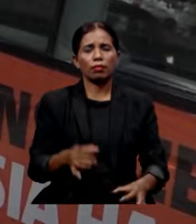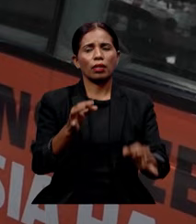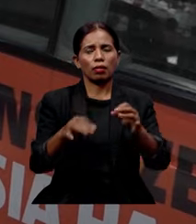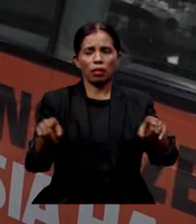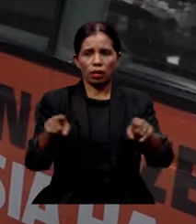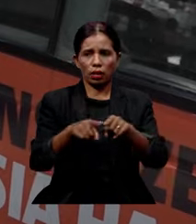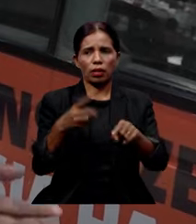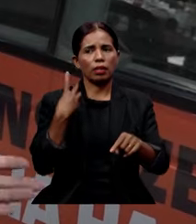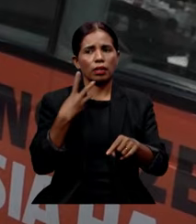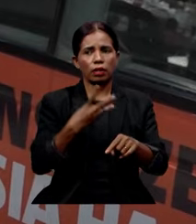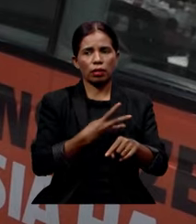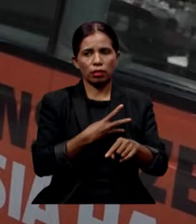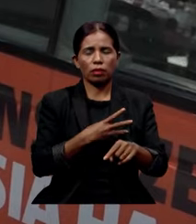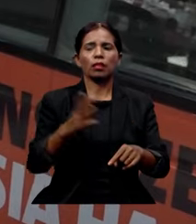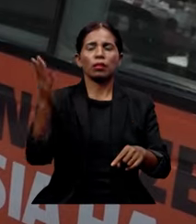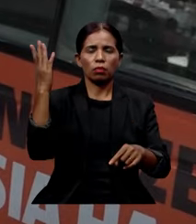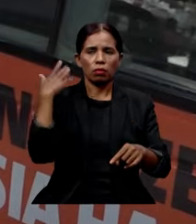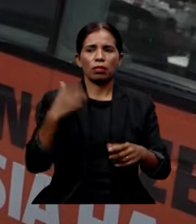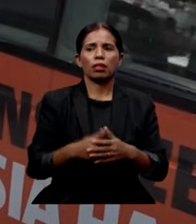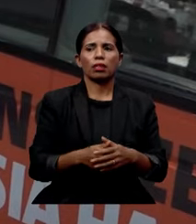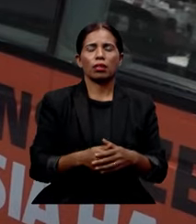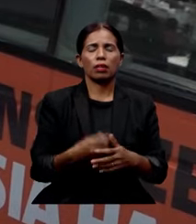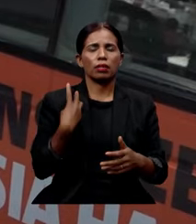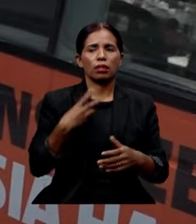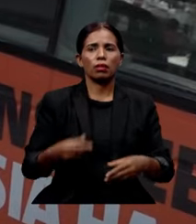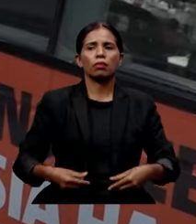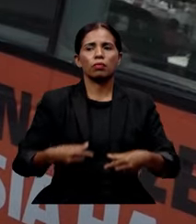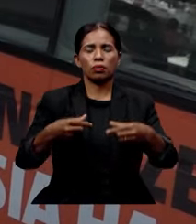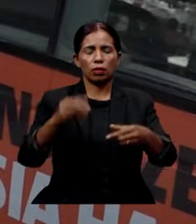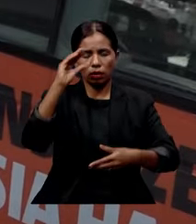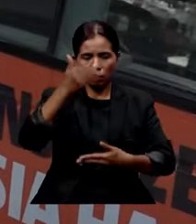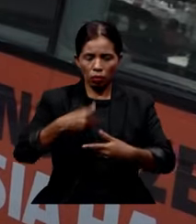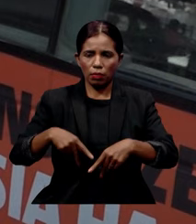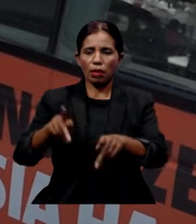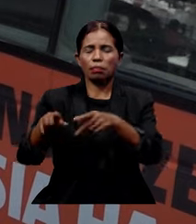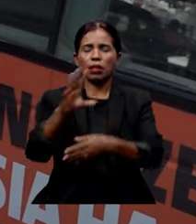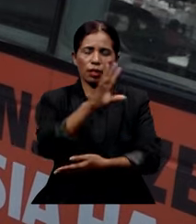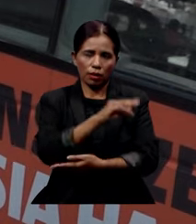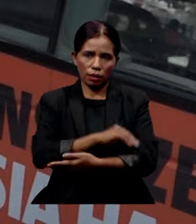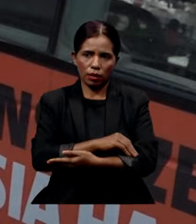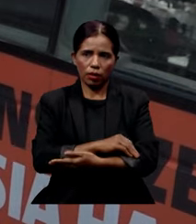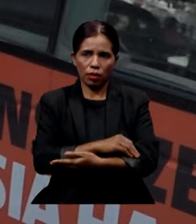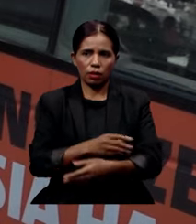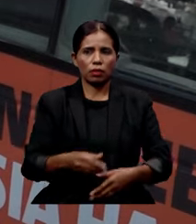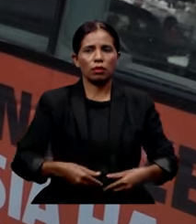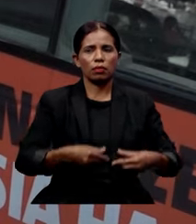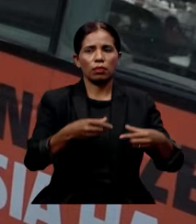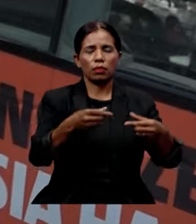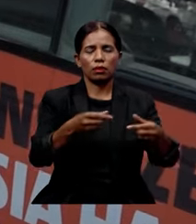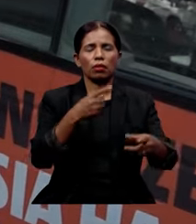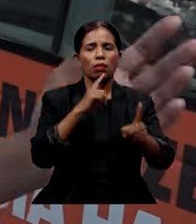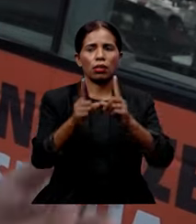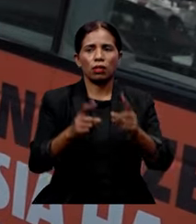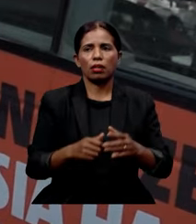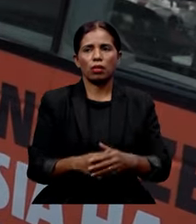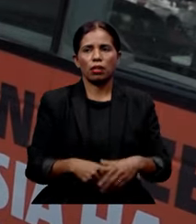hansa itania toman de zeuluk baba ine ita hansa fo itania uan bae makia ne baba ita hansa entrega orale de ba de